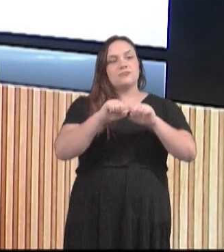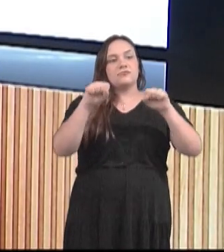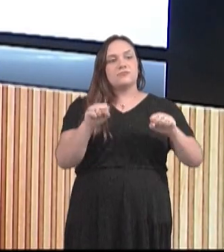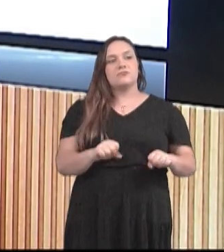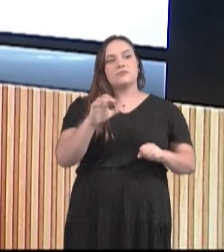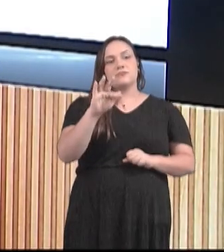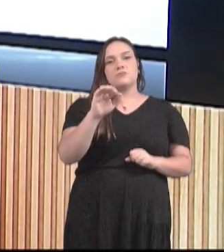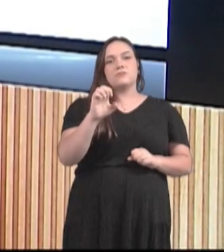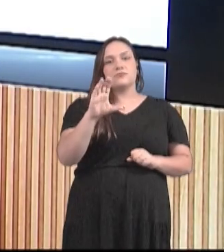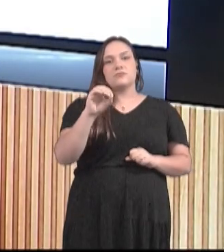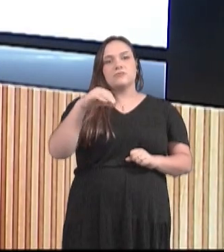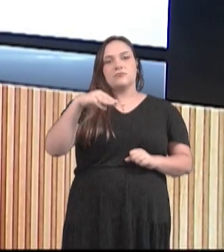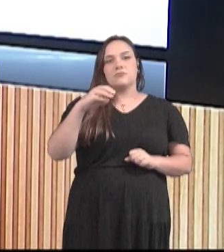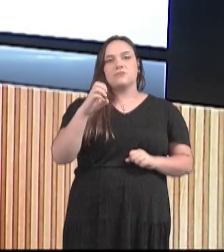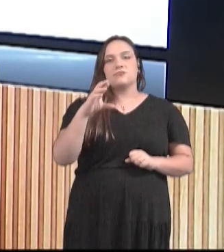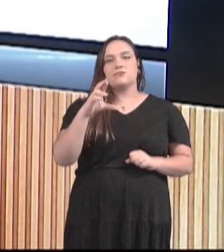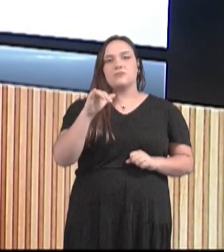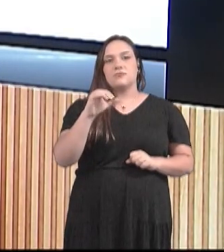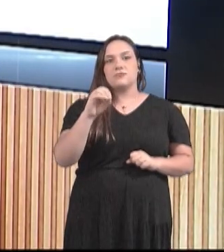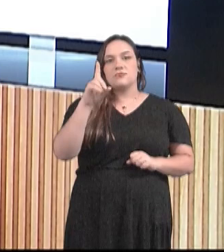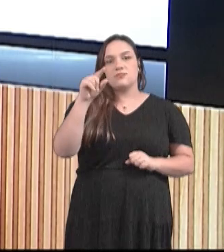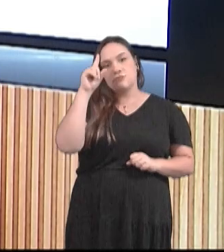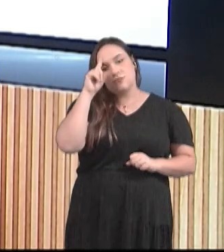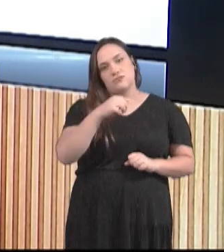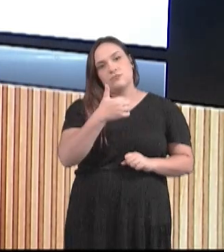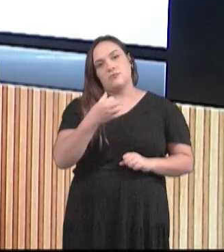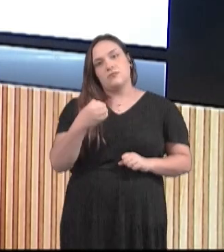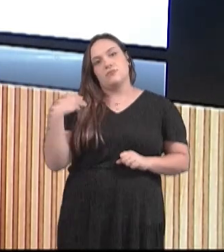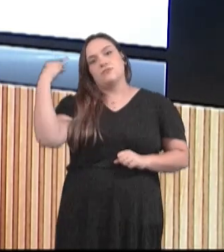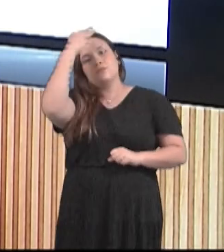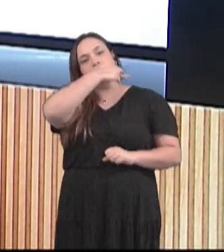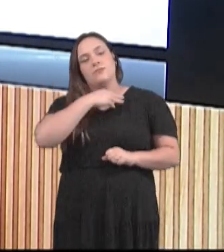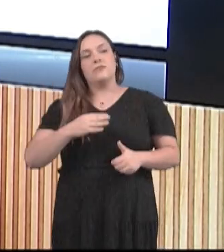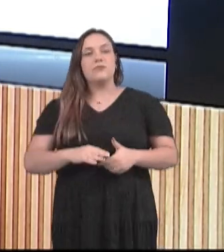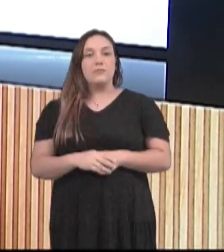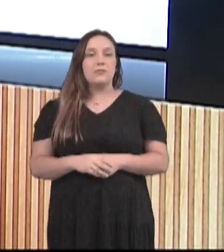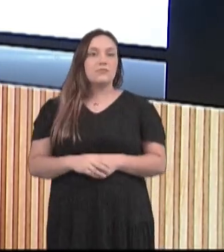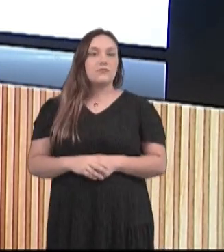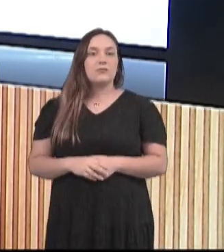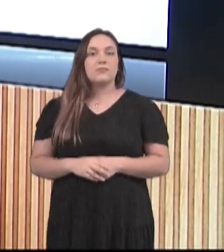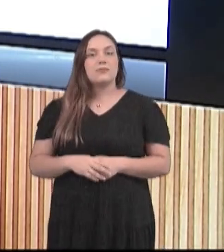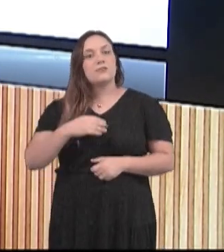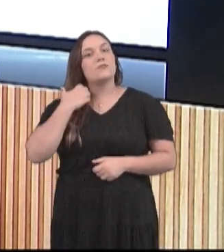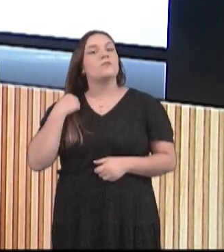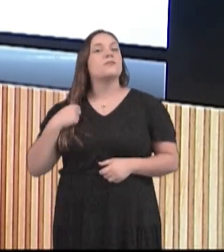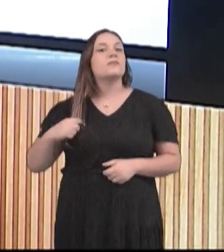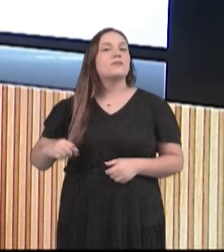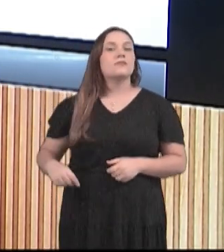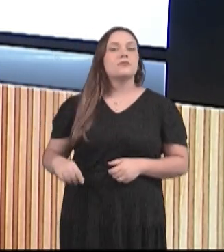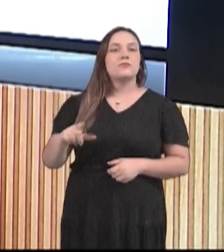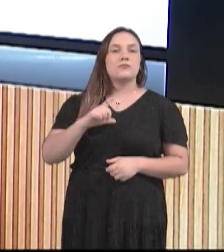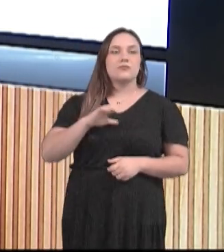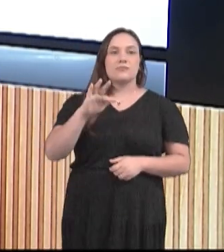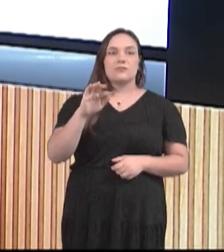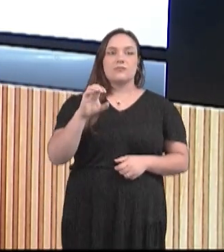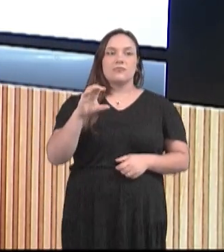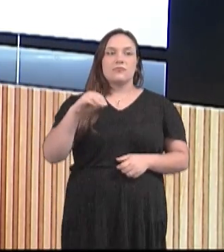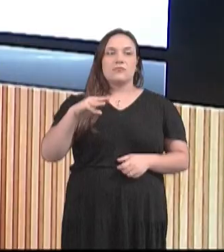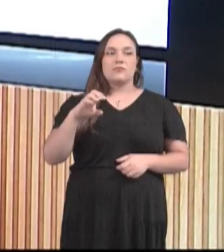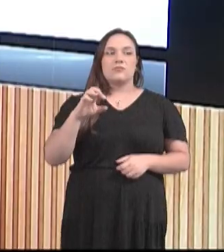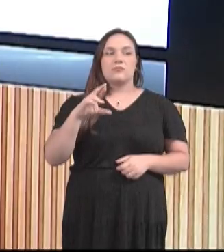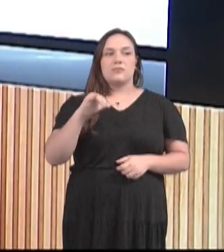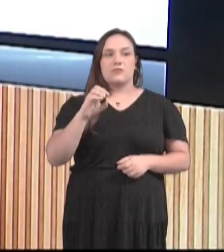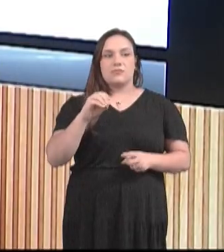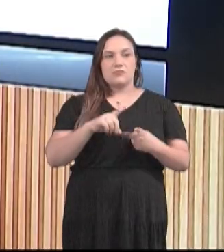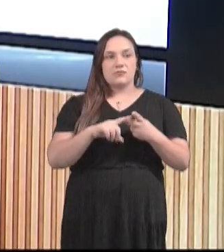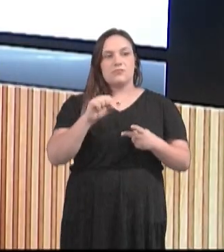Fê-Comércio no dia 16 de maio. O Sistema Fê-Comércio, que é composto pela própria Fê-Comércio, o SESC, o SENAC,